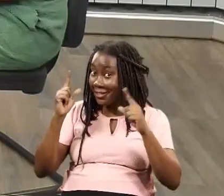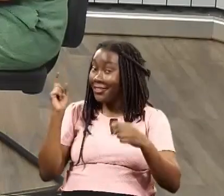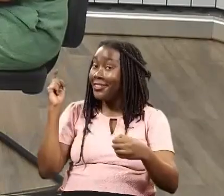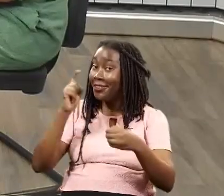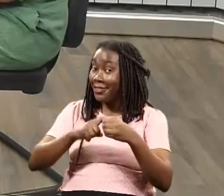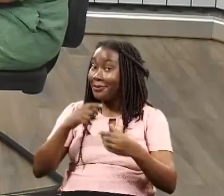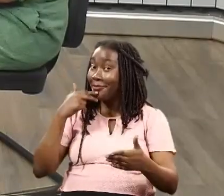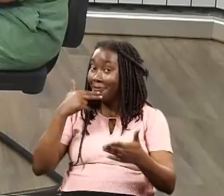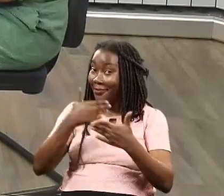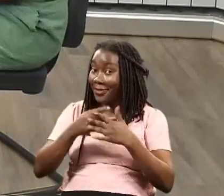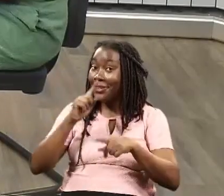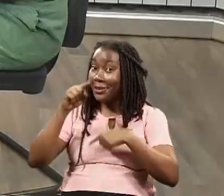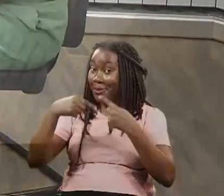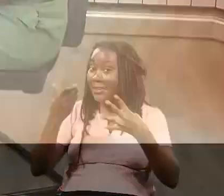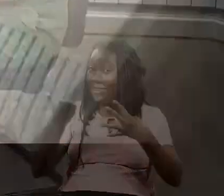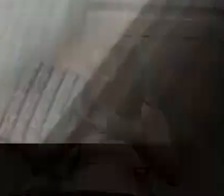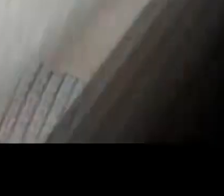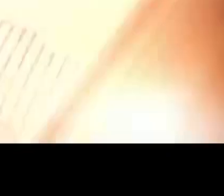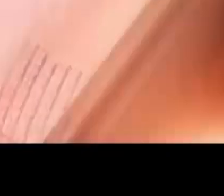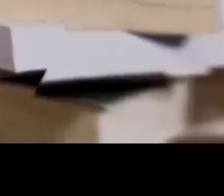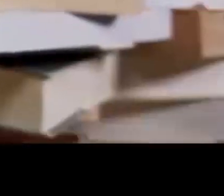voltamos já já, depois do intervalo.